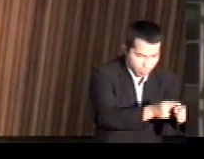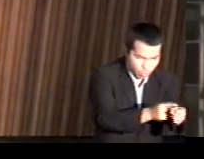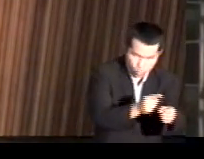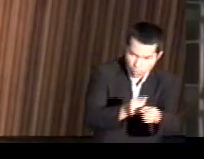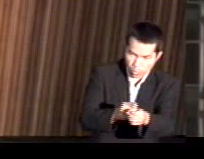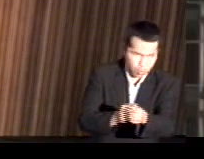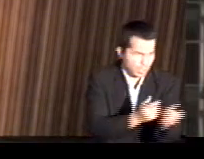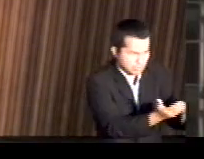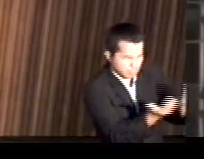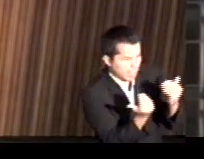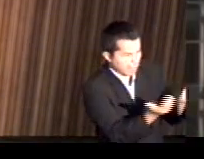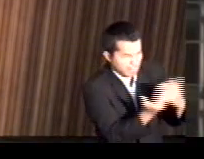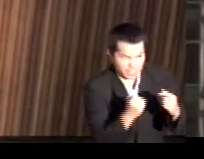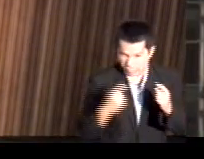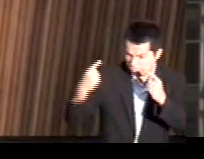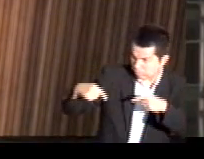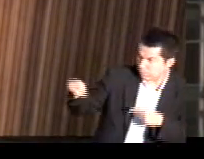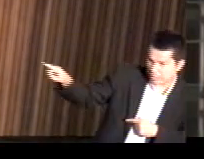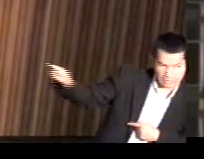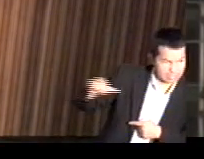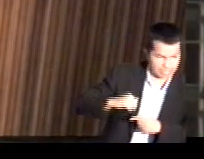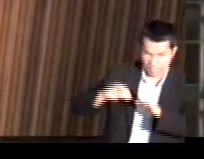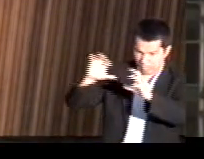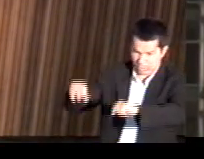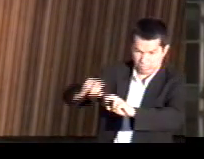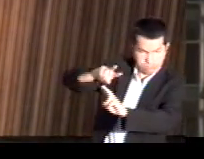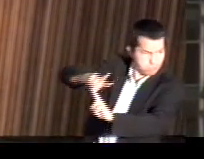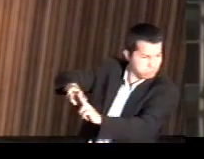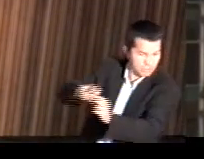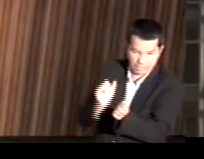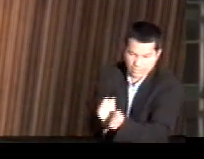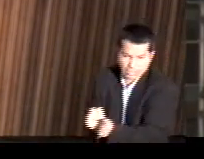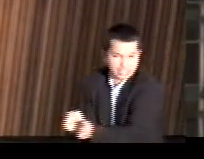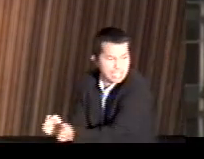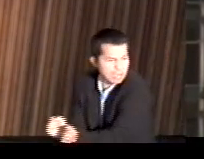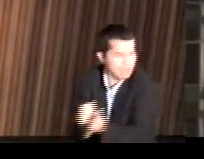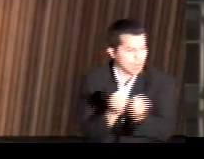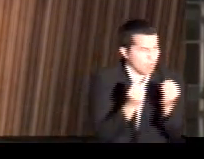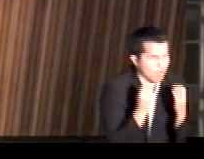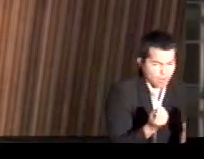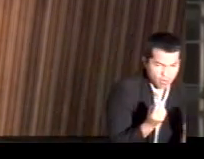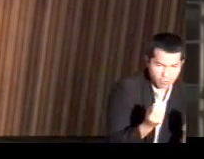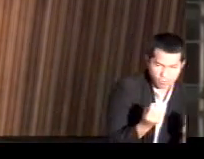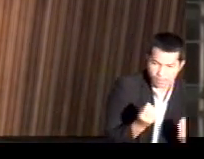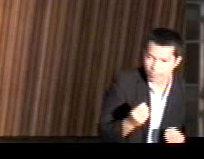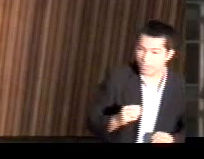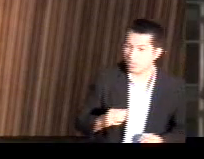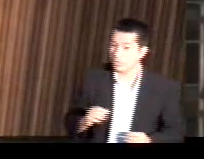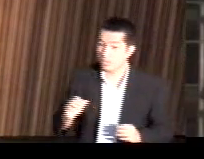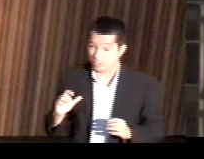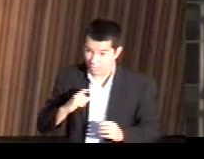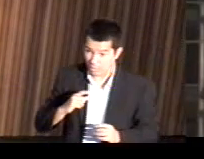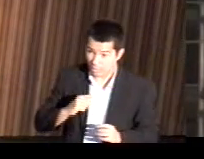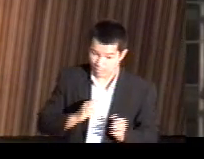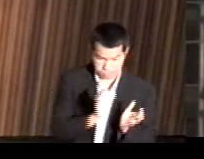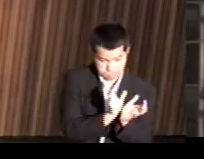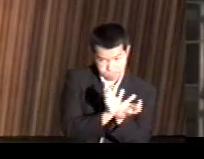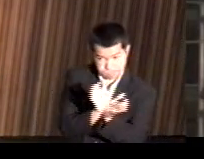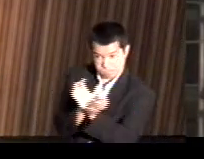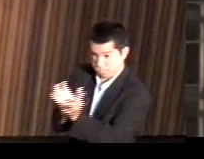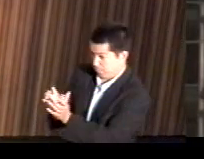para salvar o sobrinho. Era costume daquela época pegar os